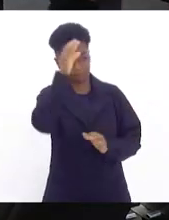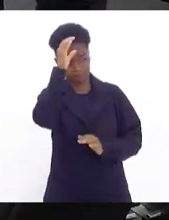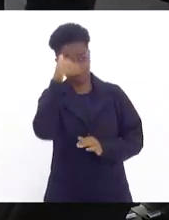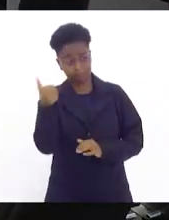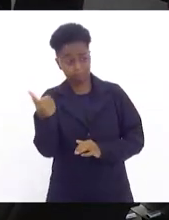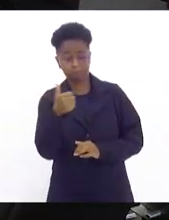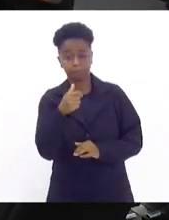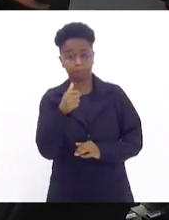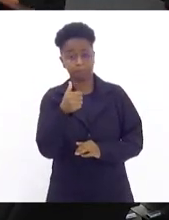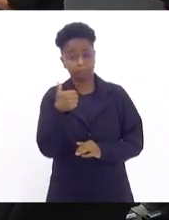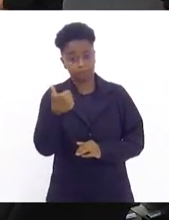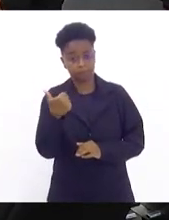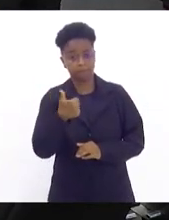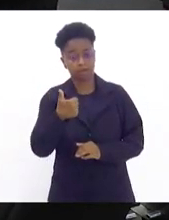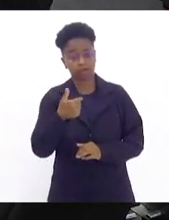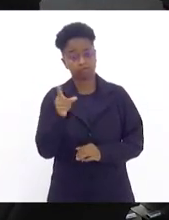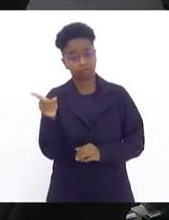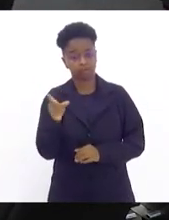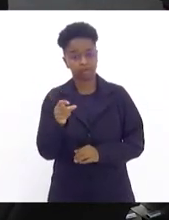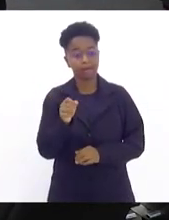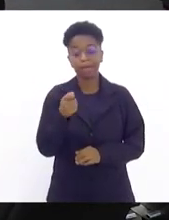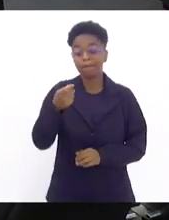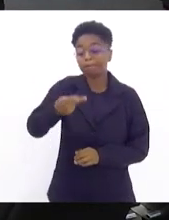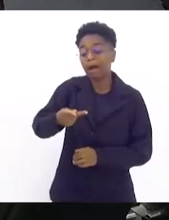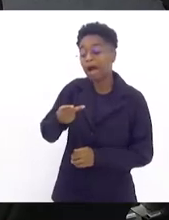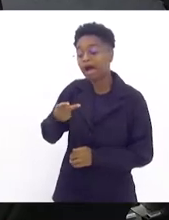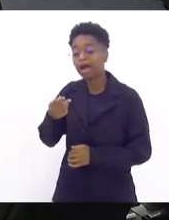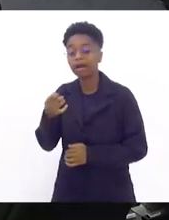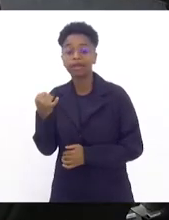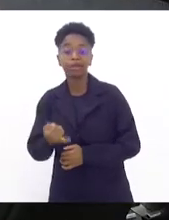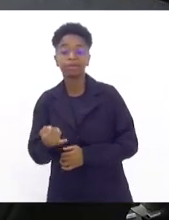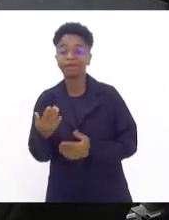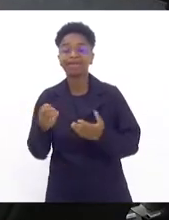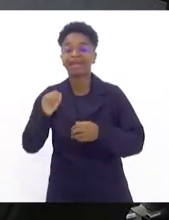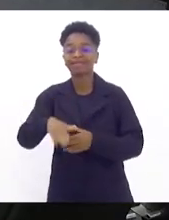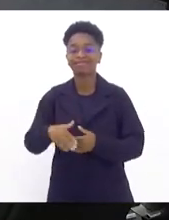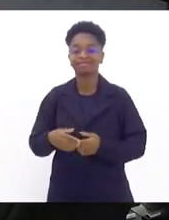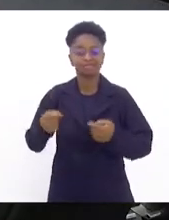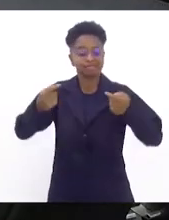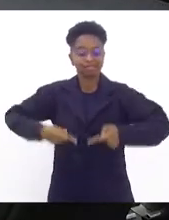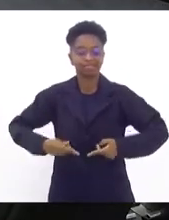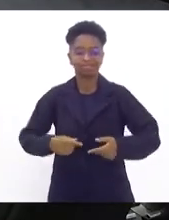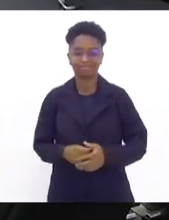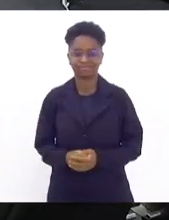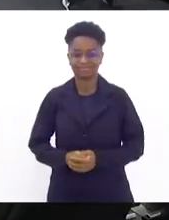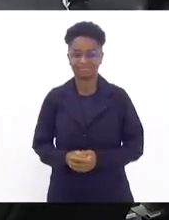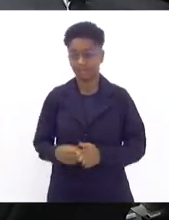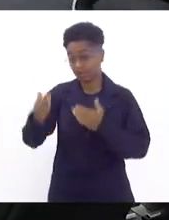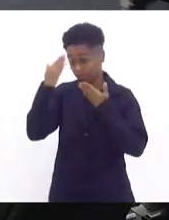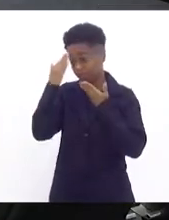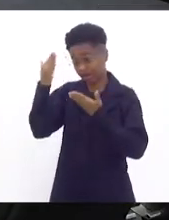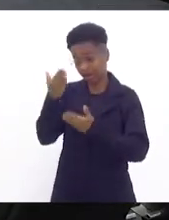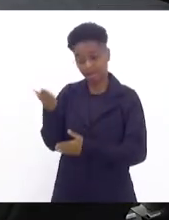gentileza. Parou aí, para agora. Obrigada. nobre